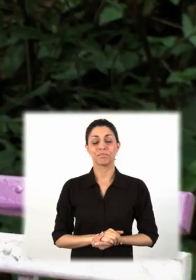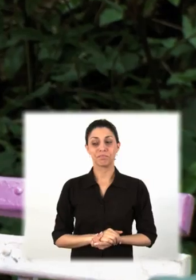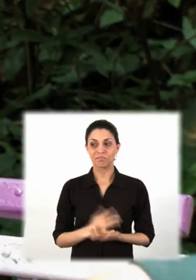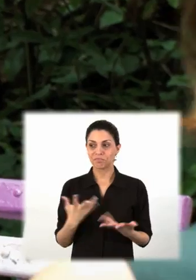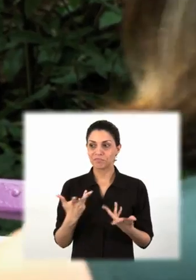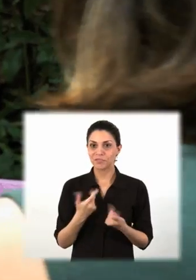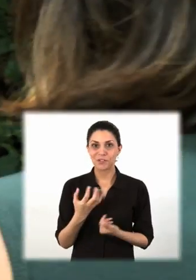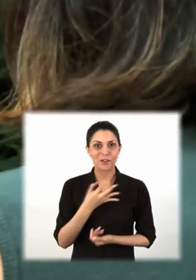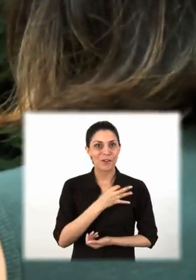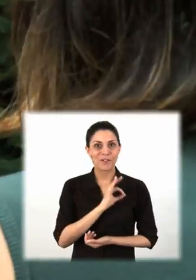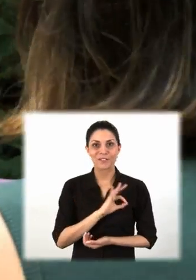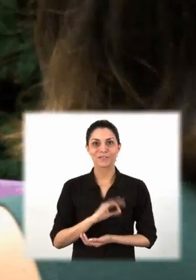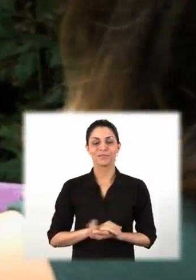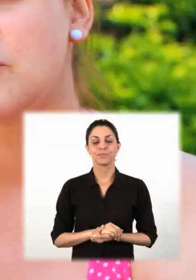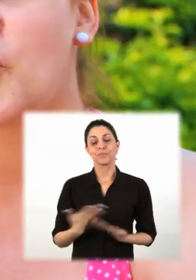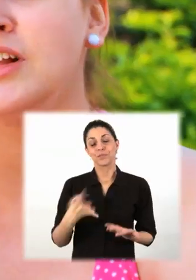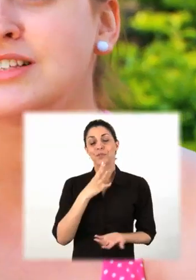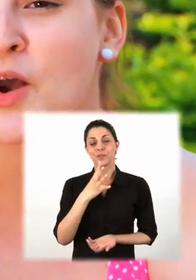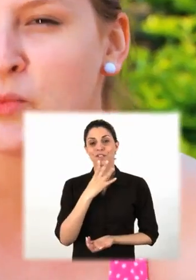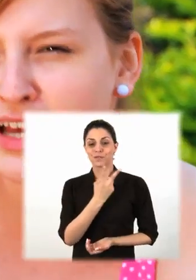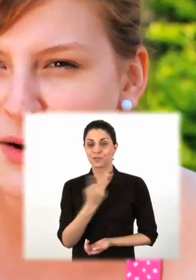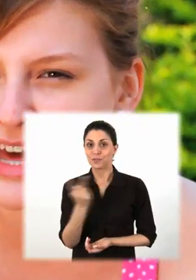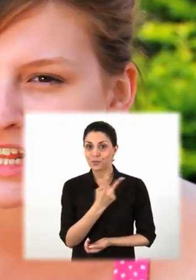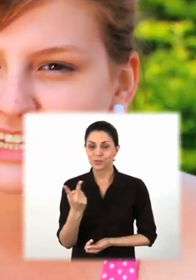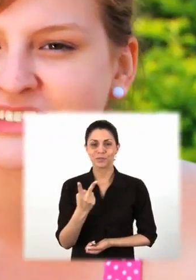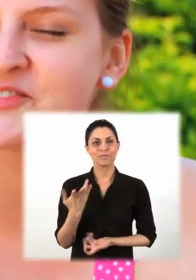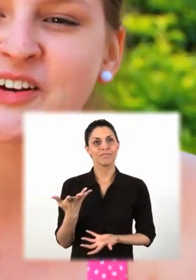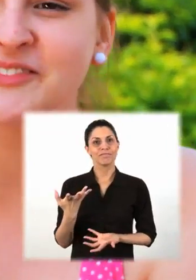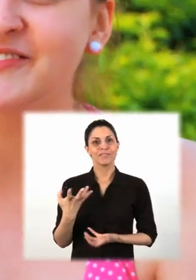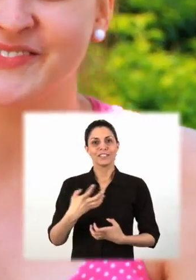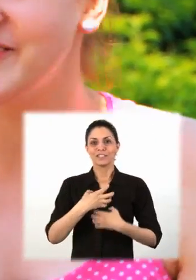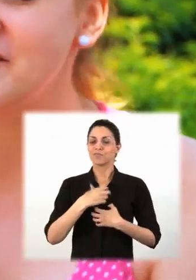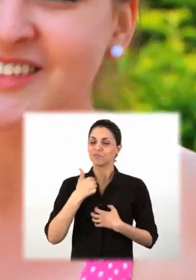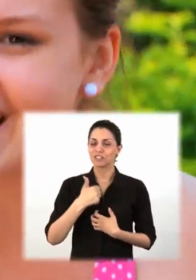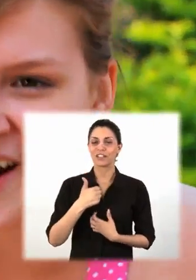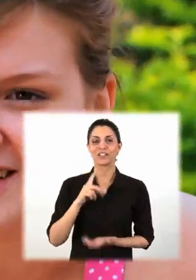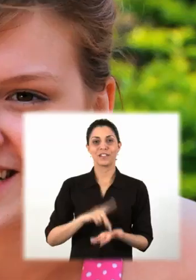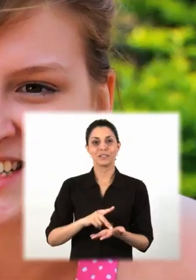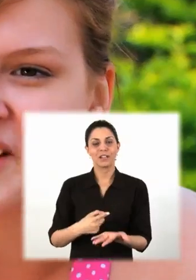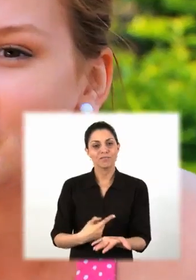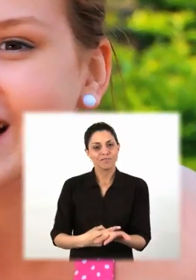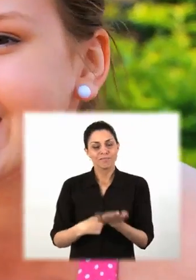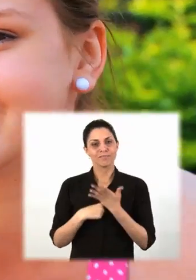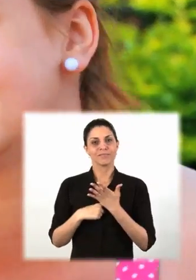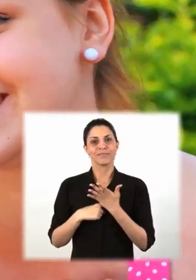Nossa, que ótimo! Bom, conhecer a Rubiana e a Marília, assim, foi muito legal, assim,